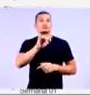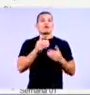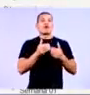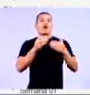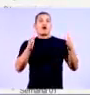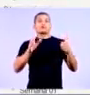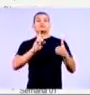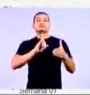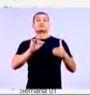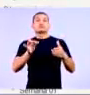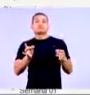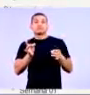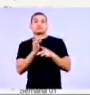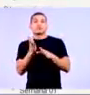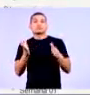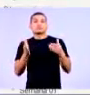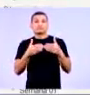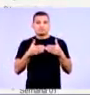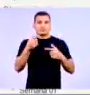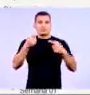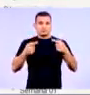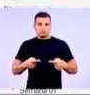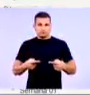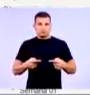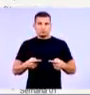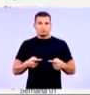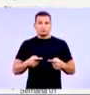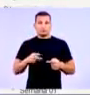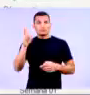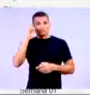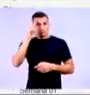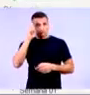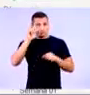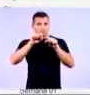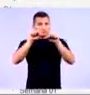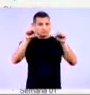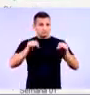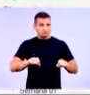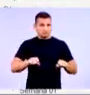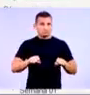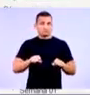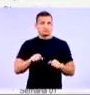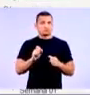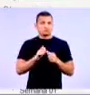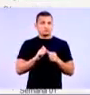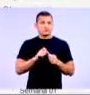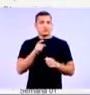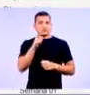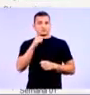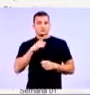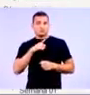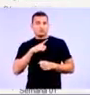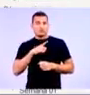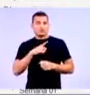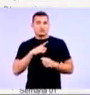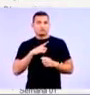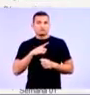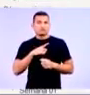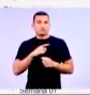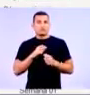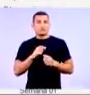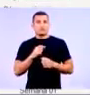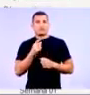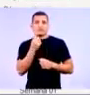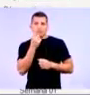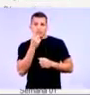encerra o questionário. Lembrando, né, que o sistema você tem uma tentativa para fazer e na